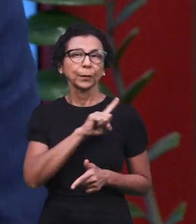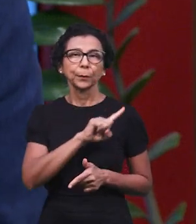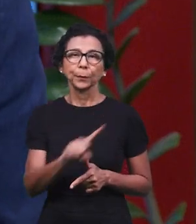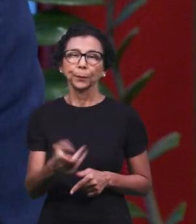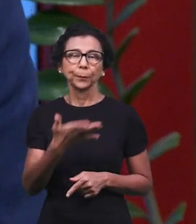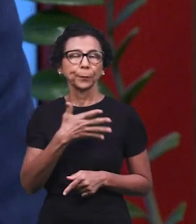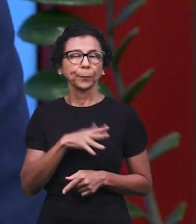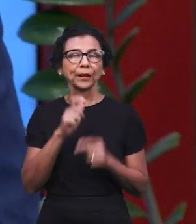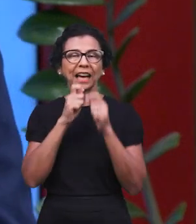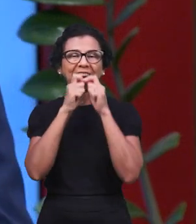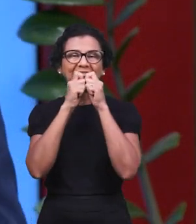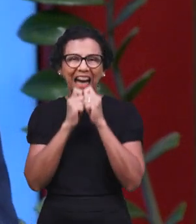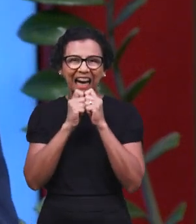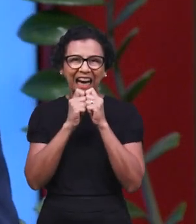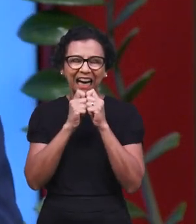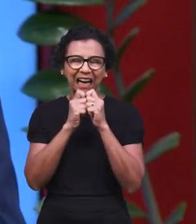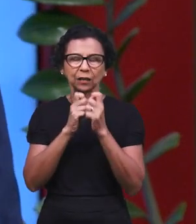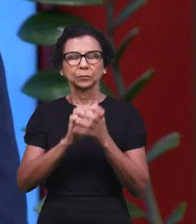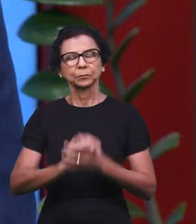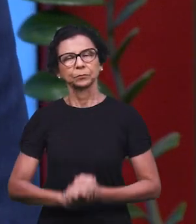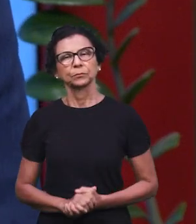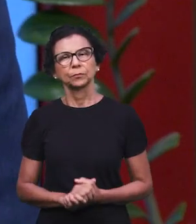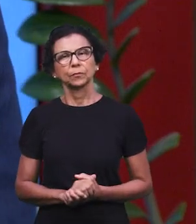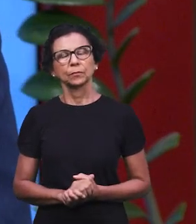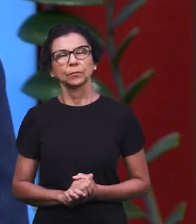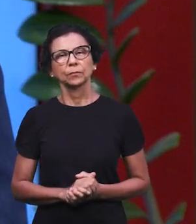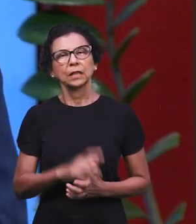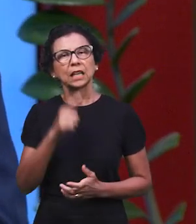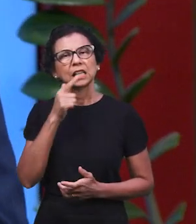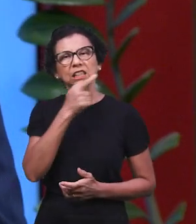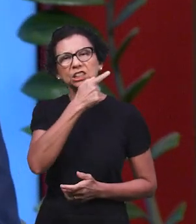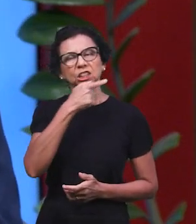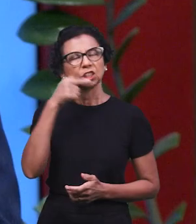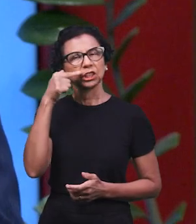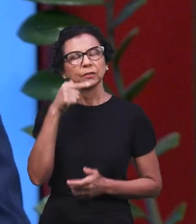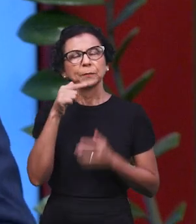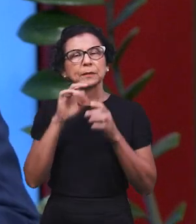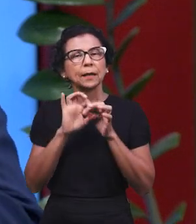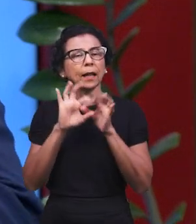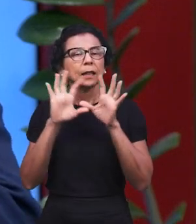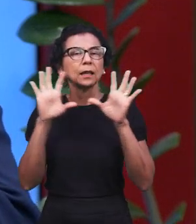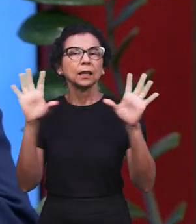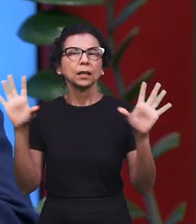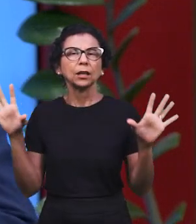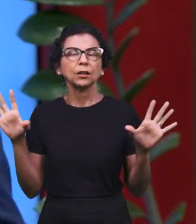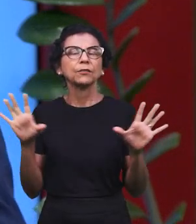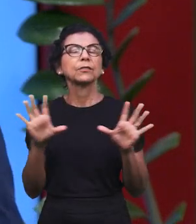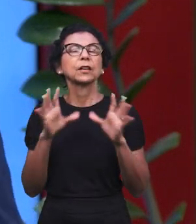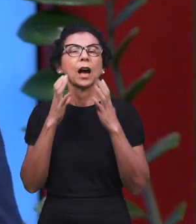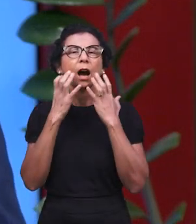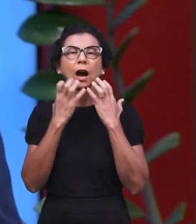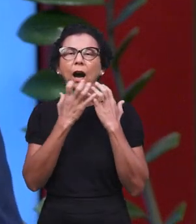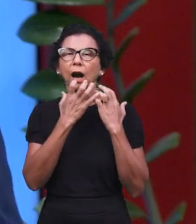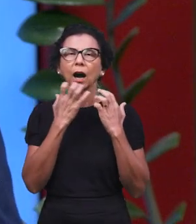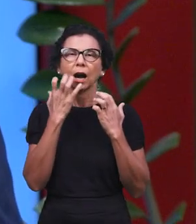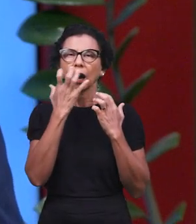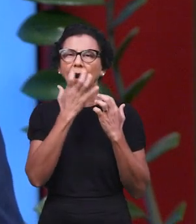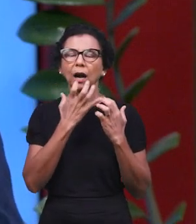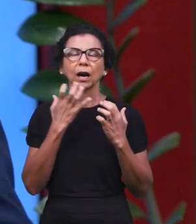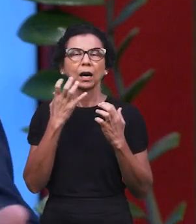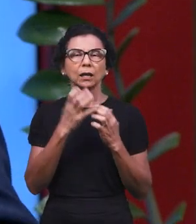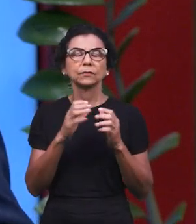precisa respirar? De fato, isso é uma verdade. A gengiva precisa respirar para que ele não tenha nenhum tipo de